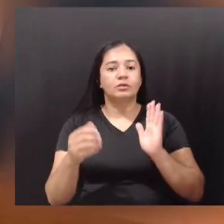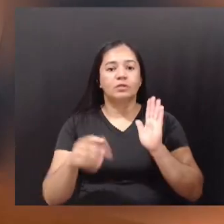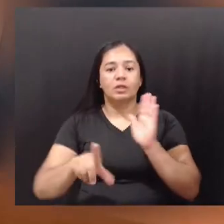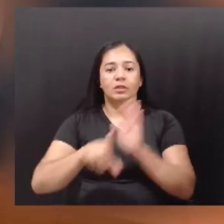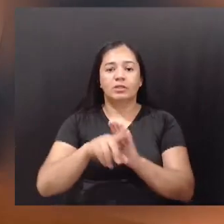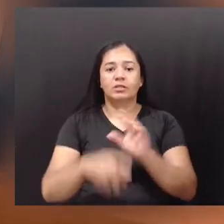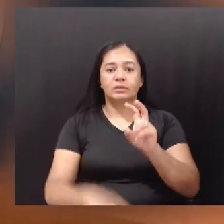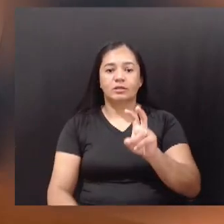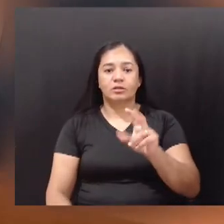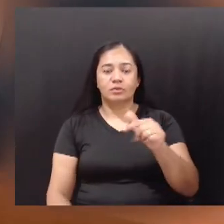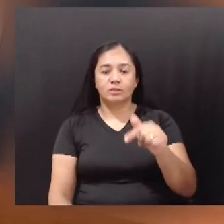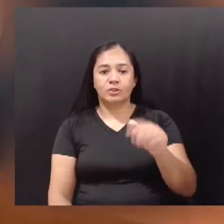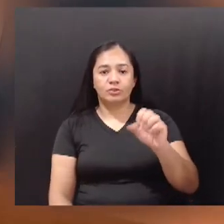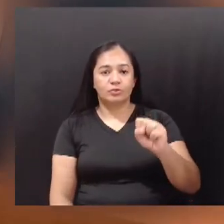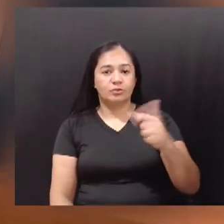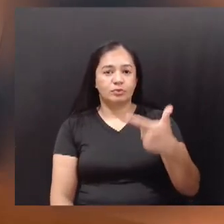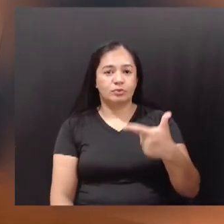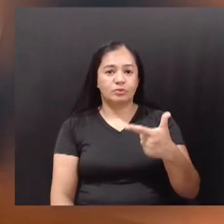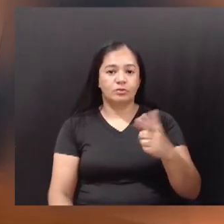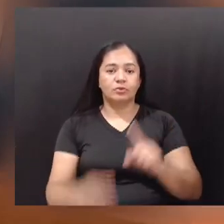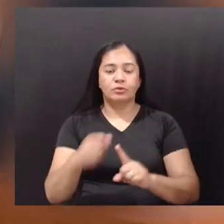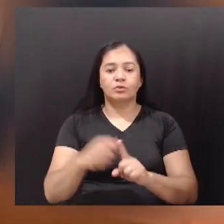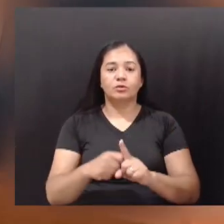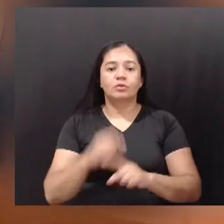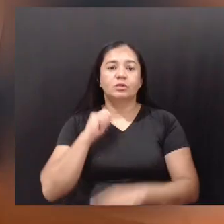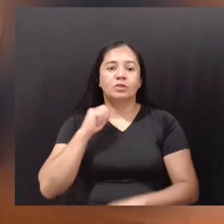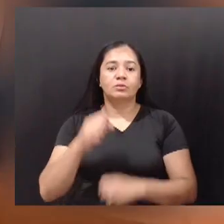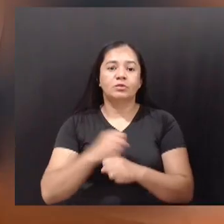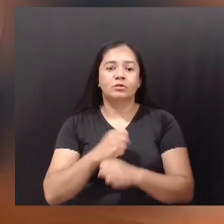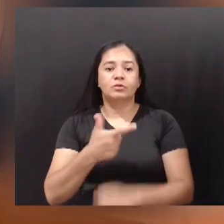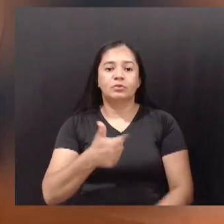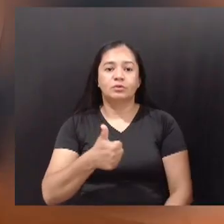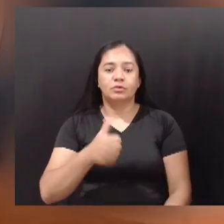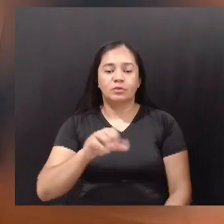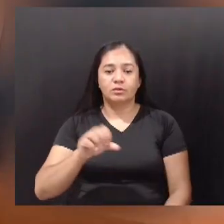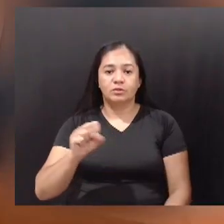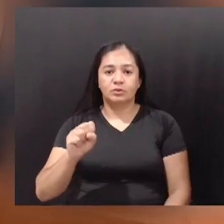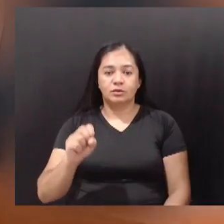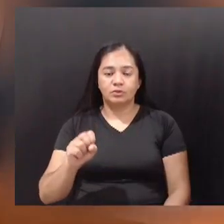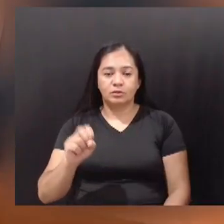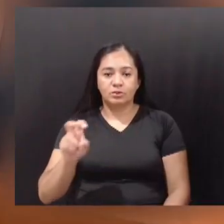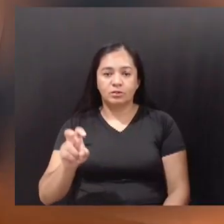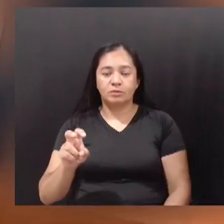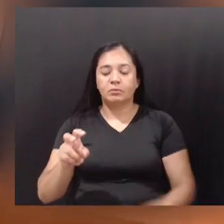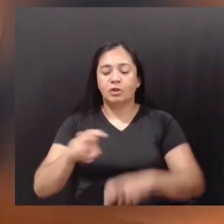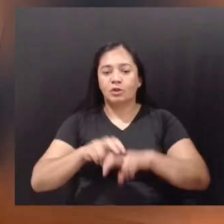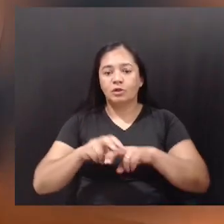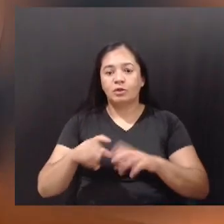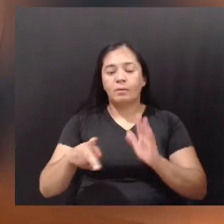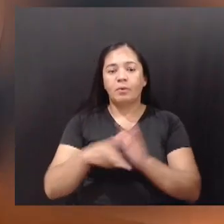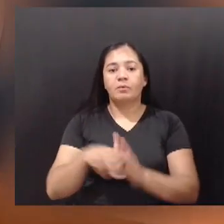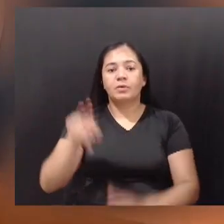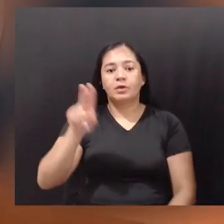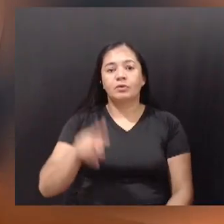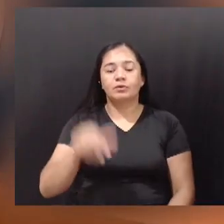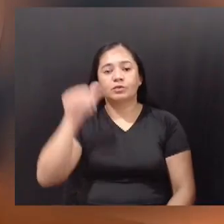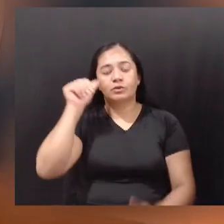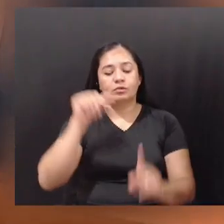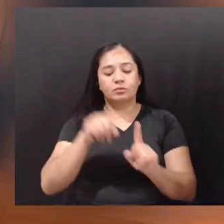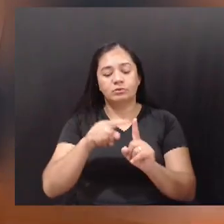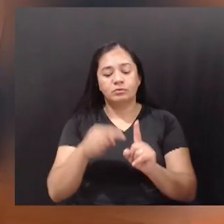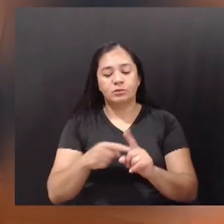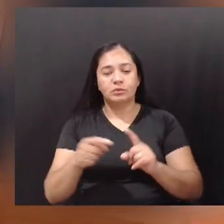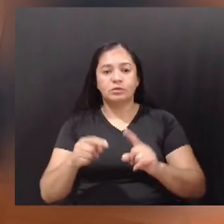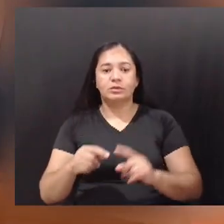5.782, de 14 de abril de 87, que dispõe sobre assentos reservados para uso de gestantes, mulheres com crianças de colo,